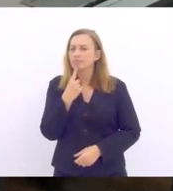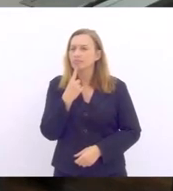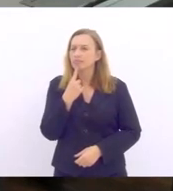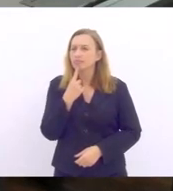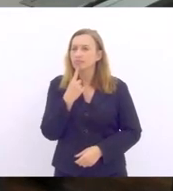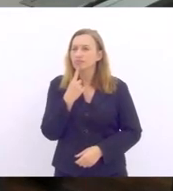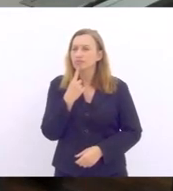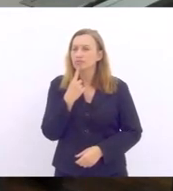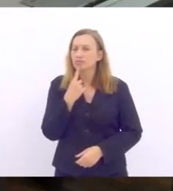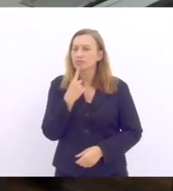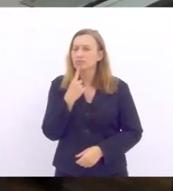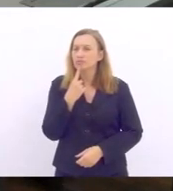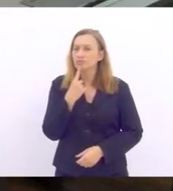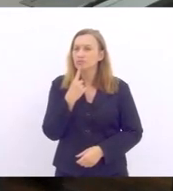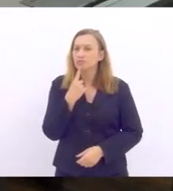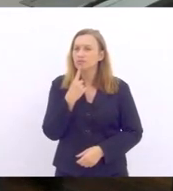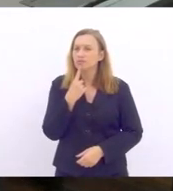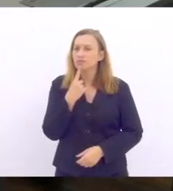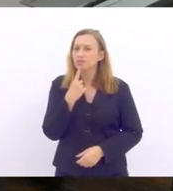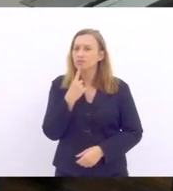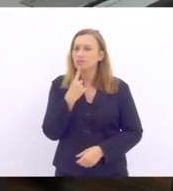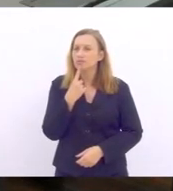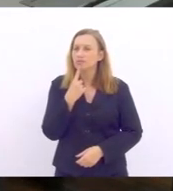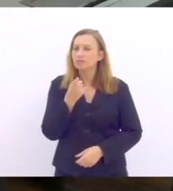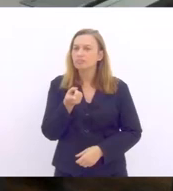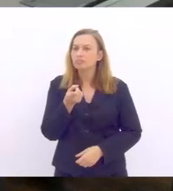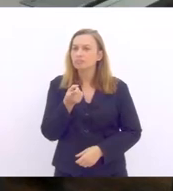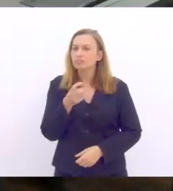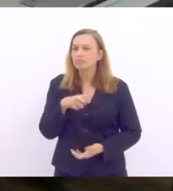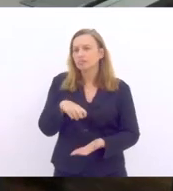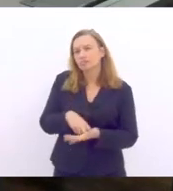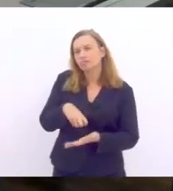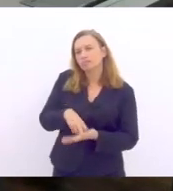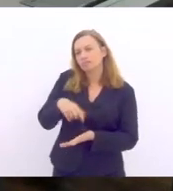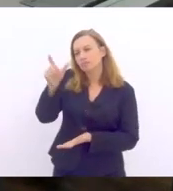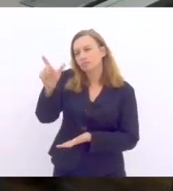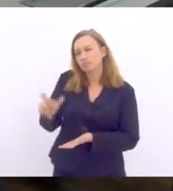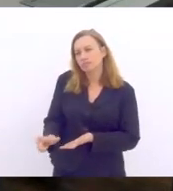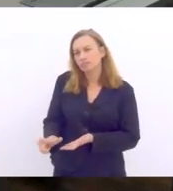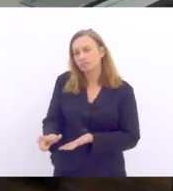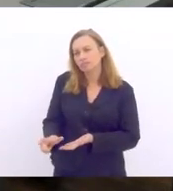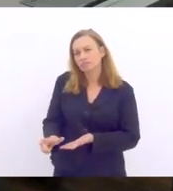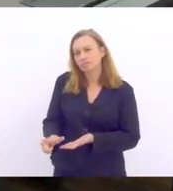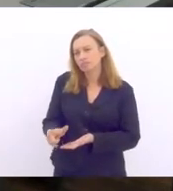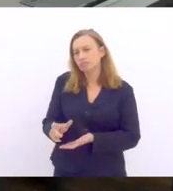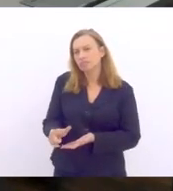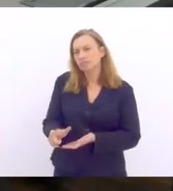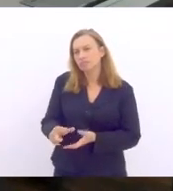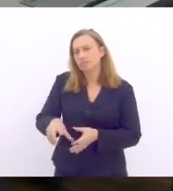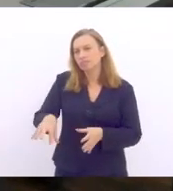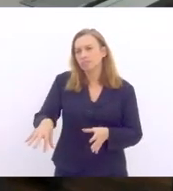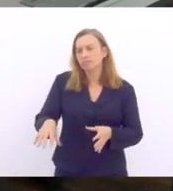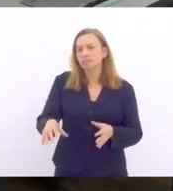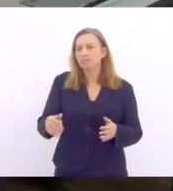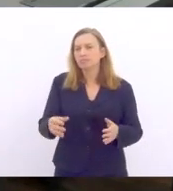gente punir o indivíduo da torcida que está metido em confusão.